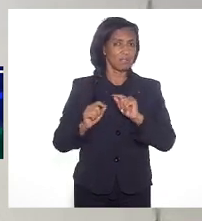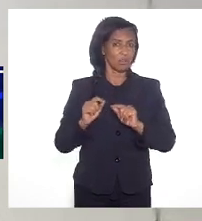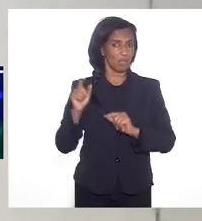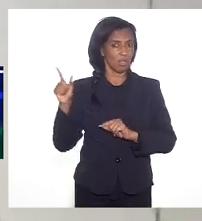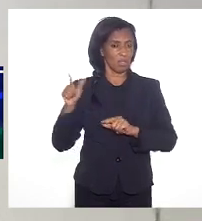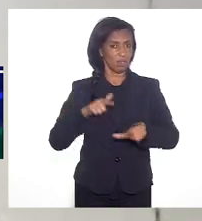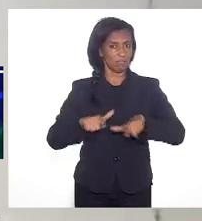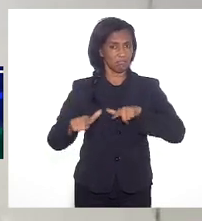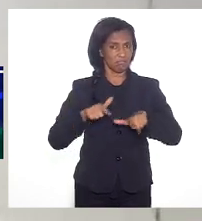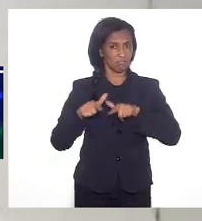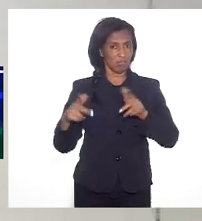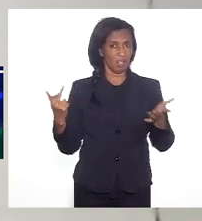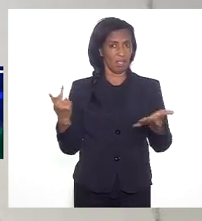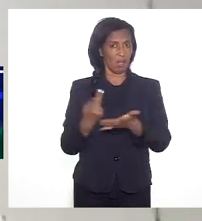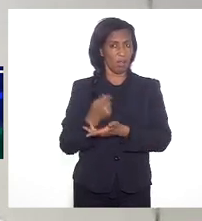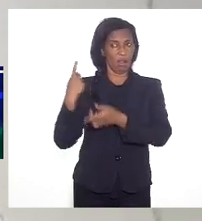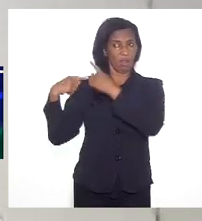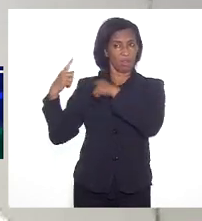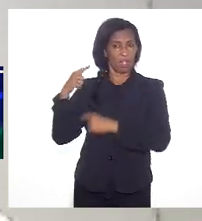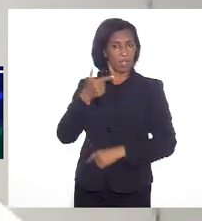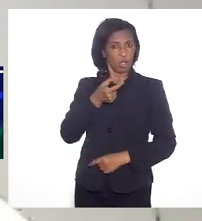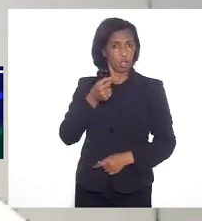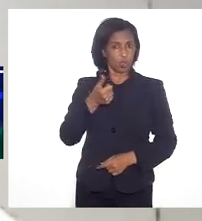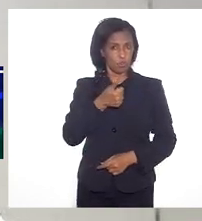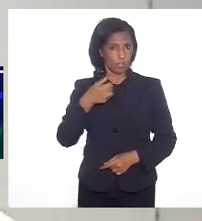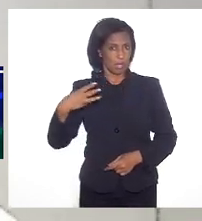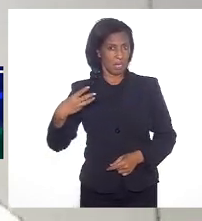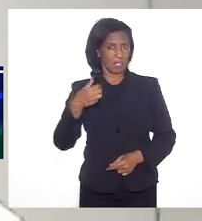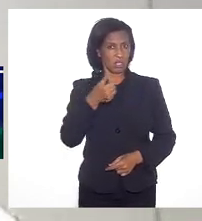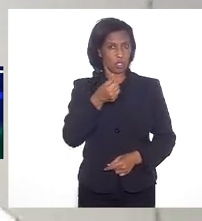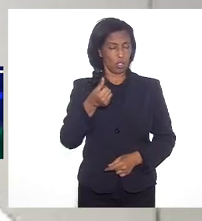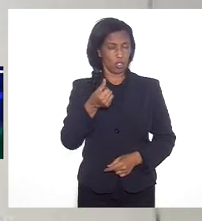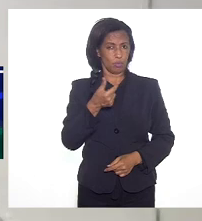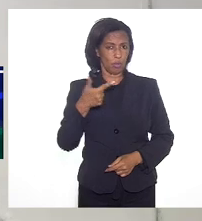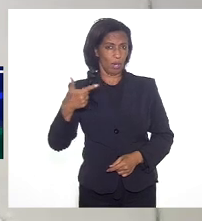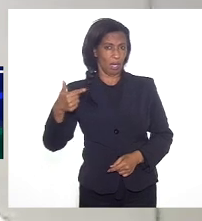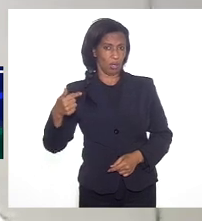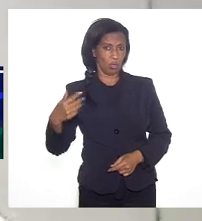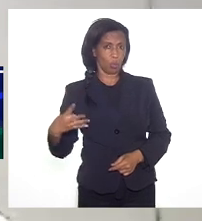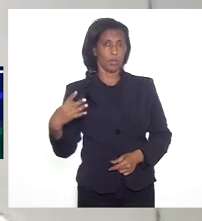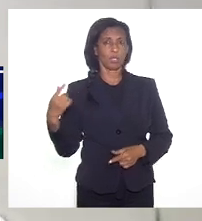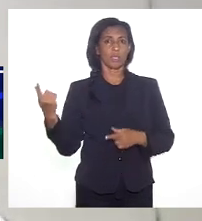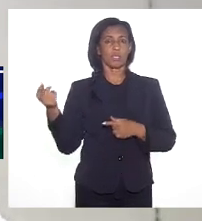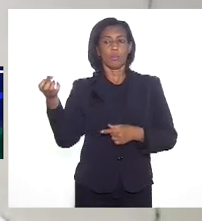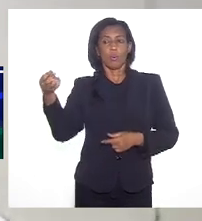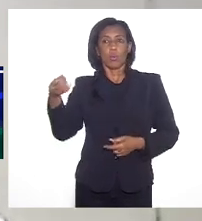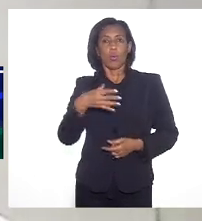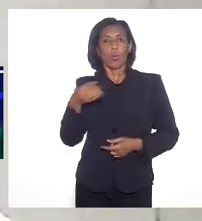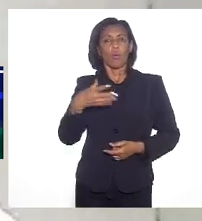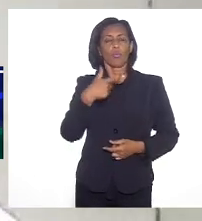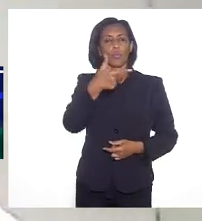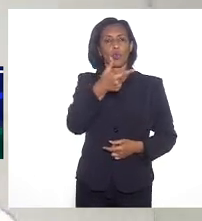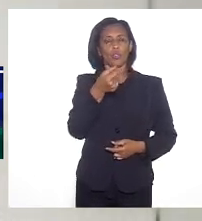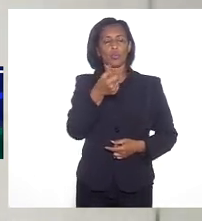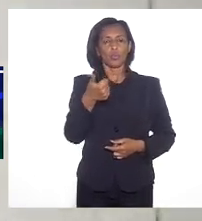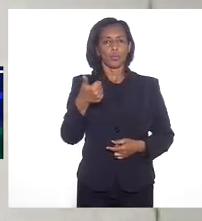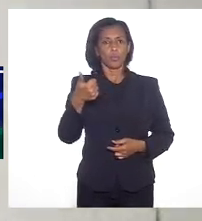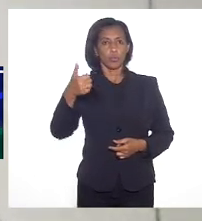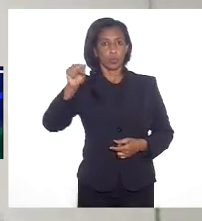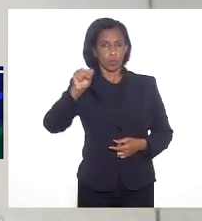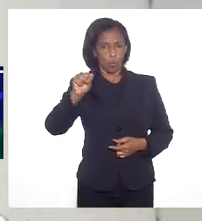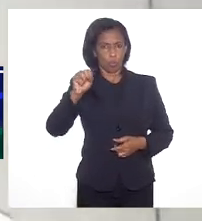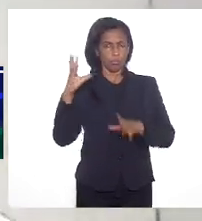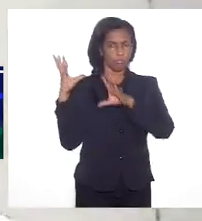operações realizadas em 2013 2014 e depois uma nova operação em 2018 que no total